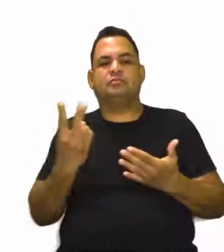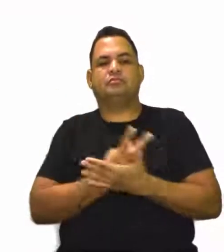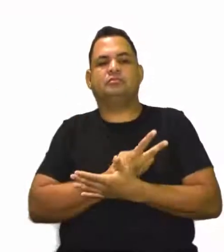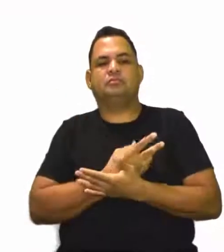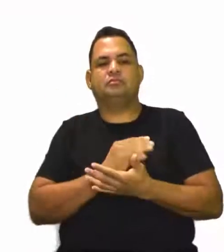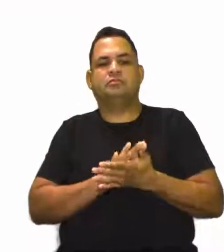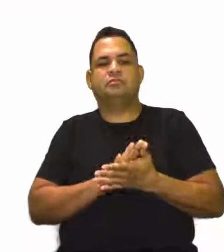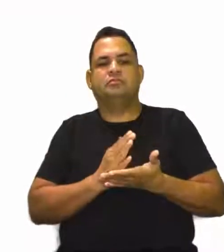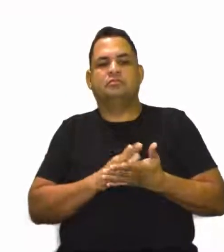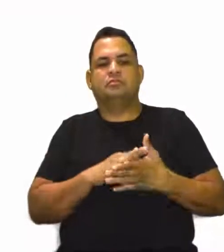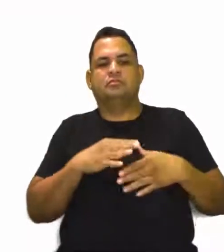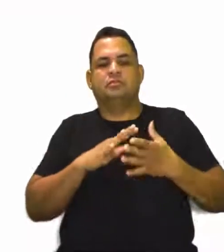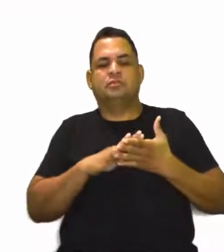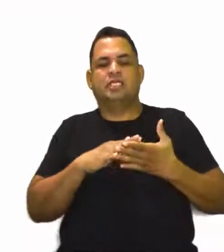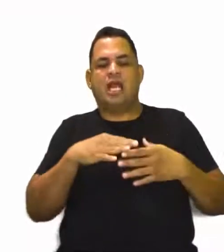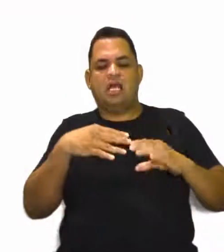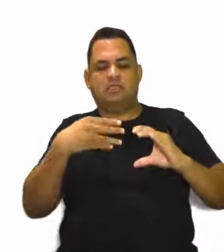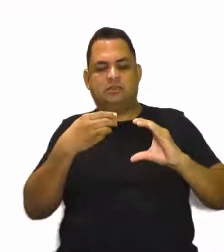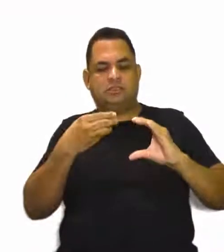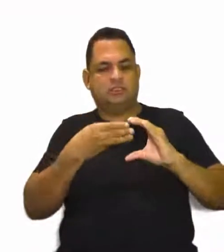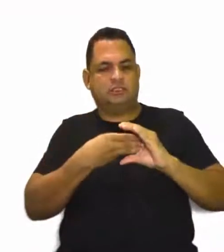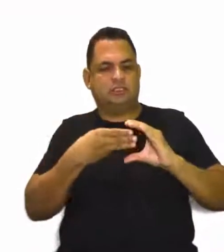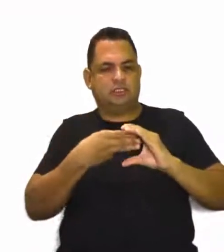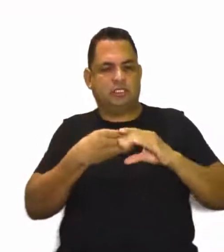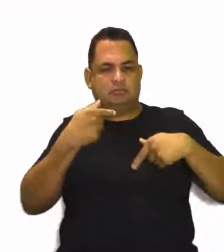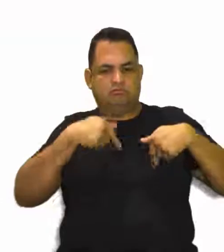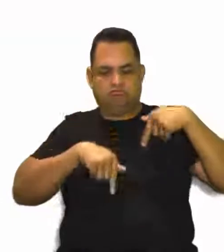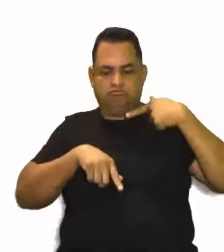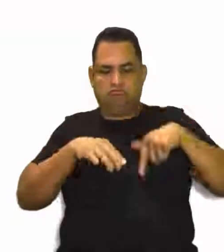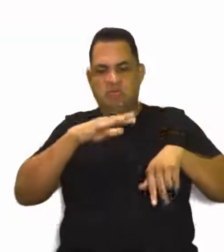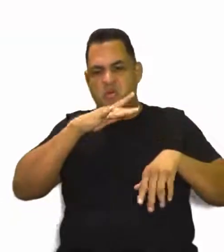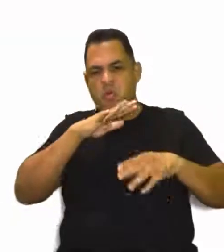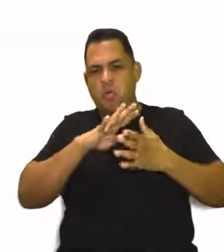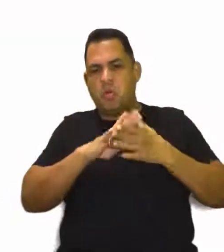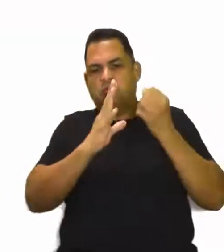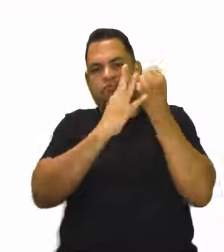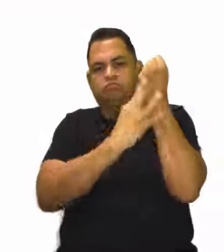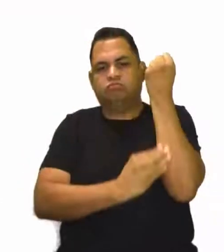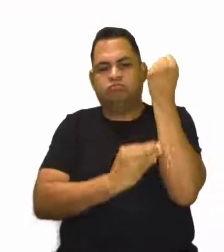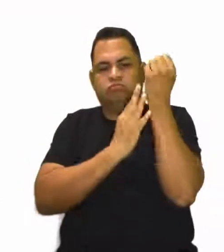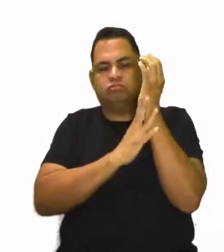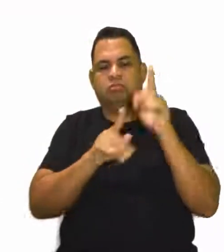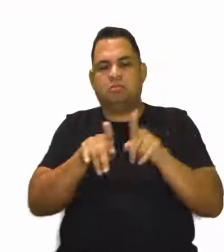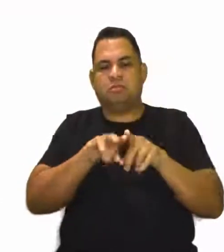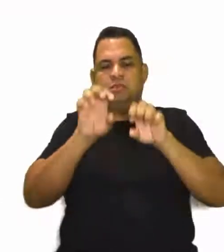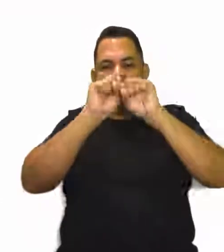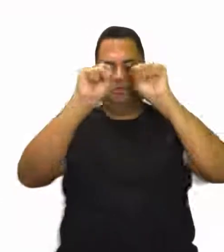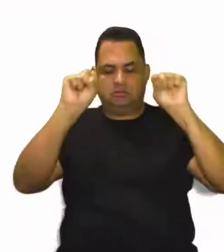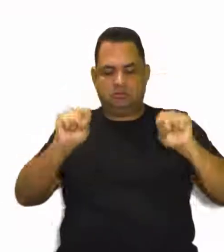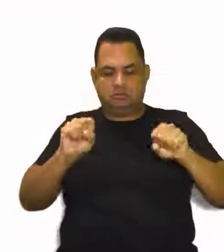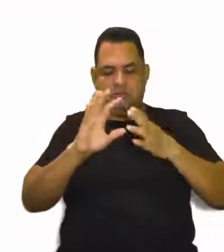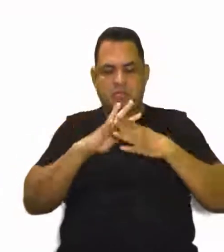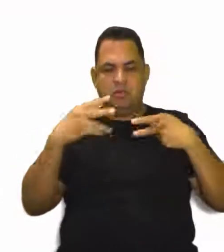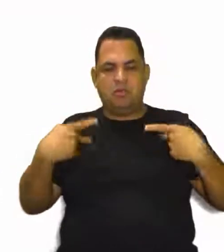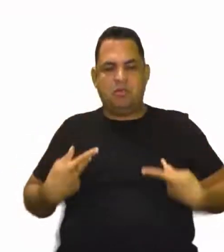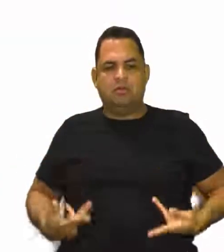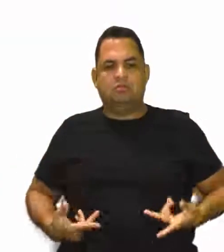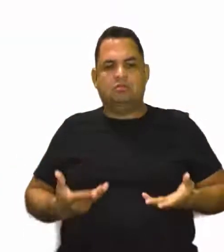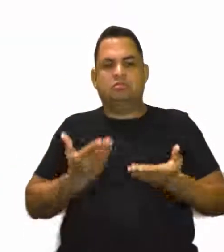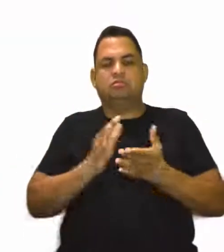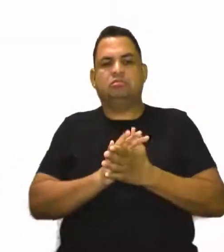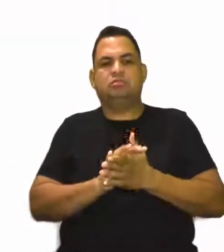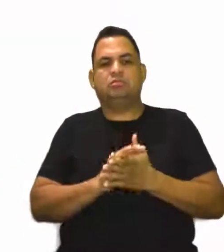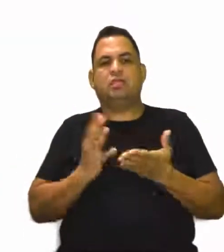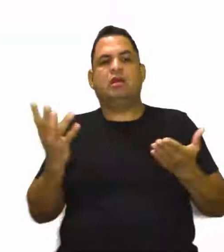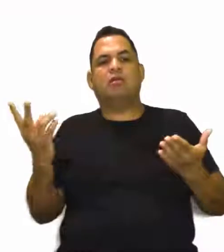um mau funcionamento, nas células, nos tecidos e até mesmo nos sistemas. Identificamos